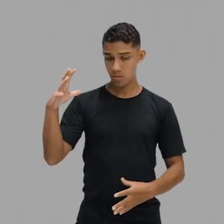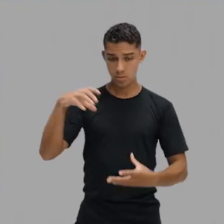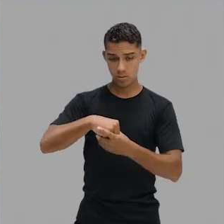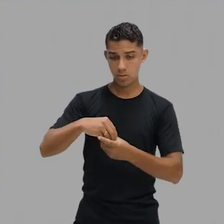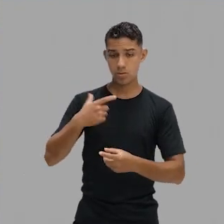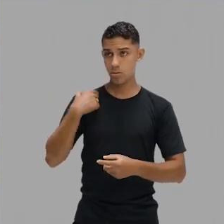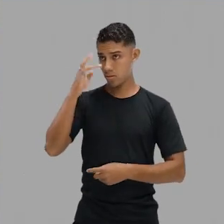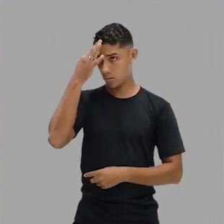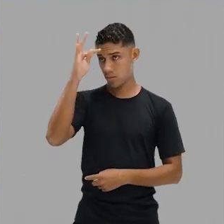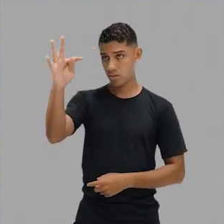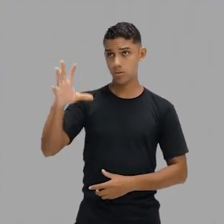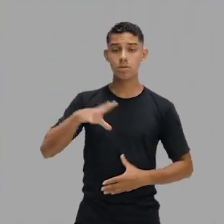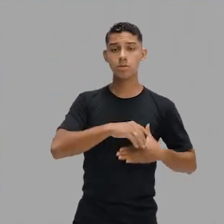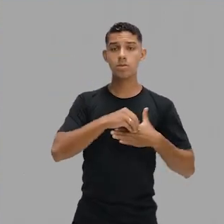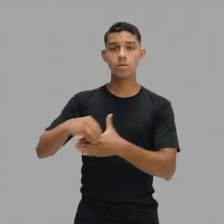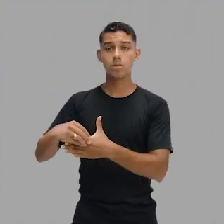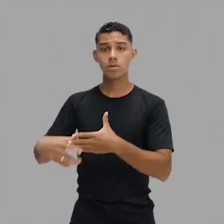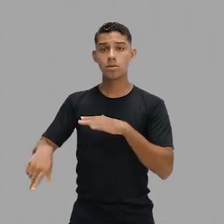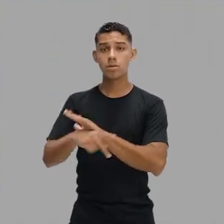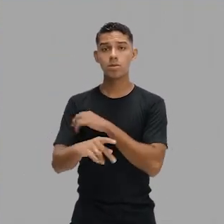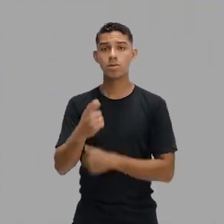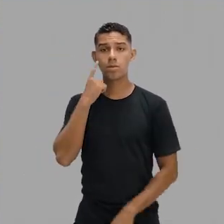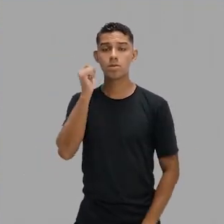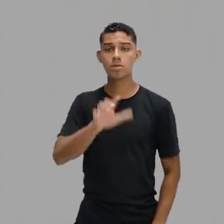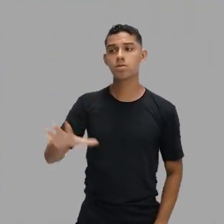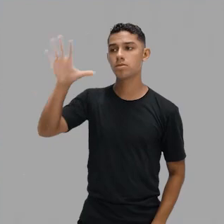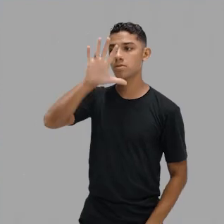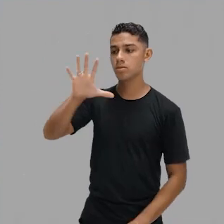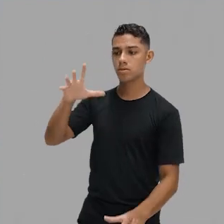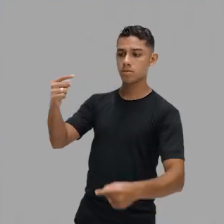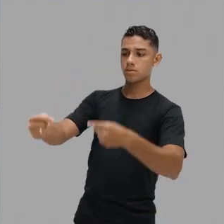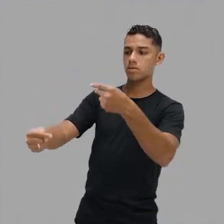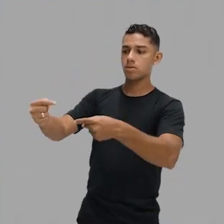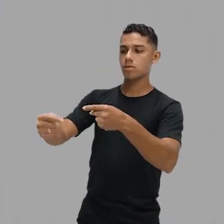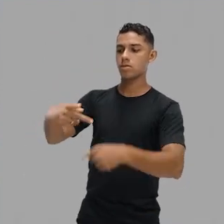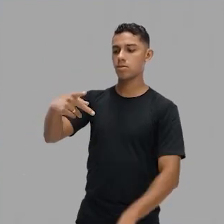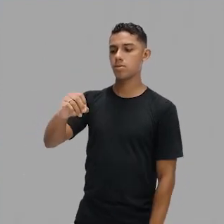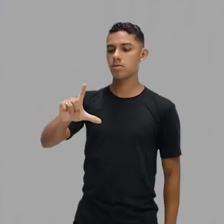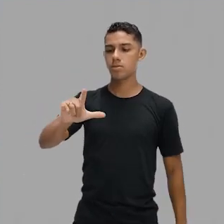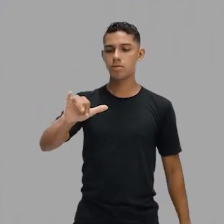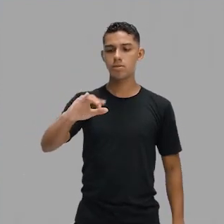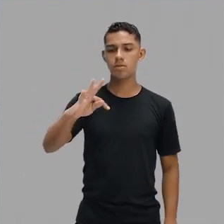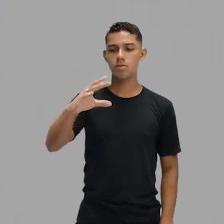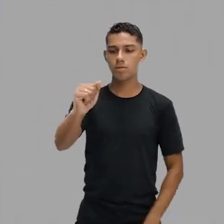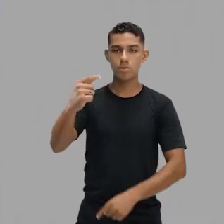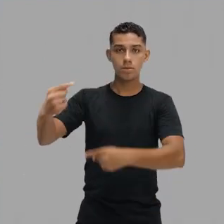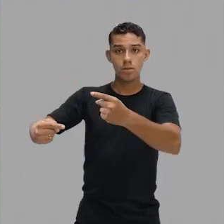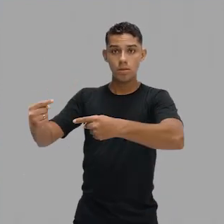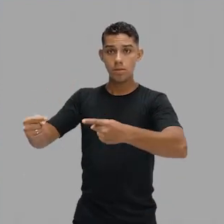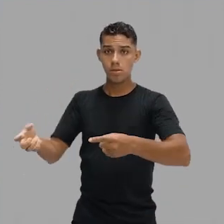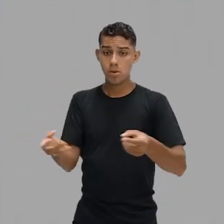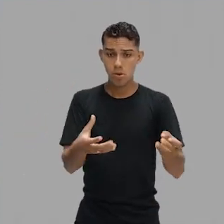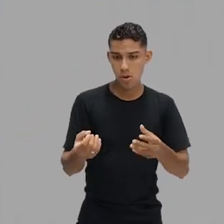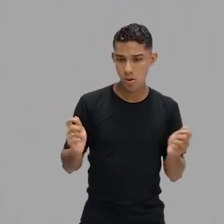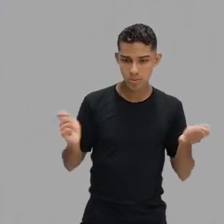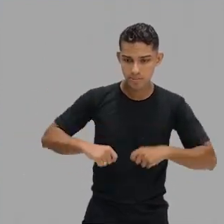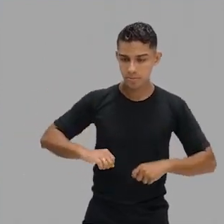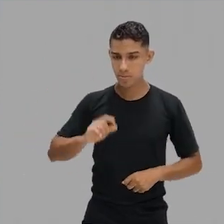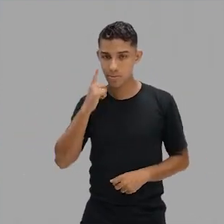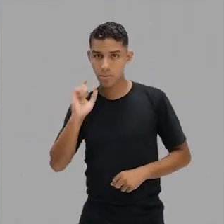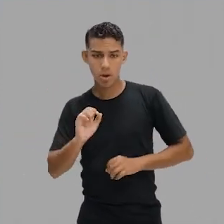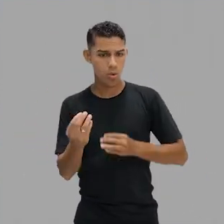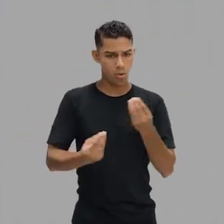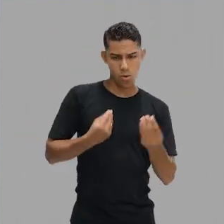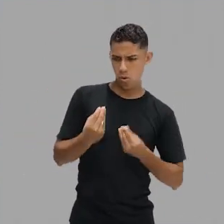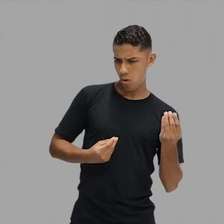contratualista que vão trazer novos ares à política, novas formas de se fazer política e vão